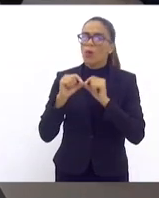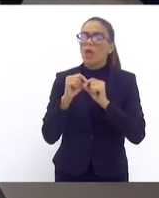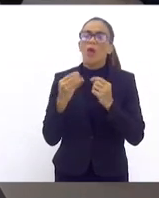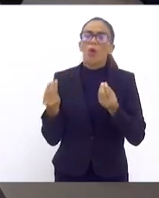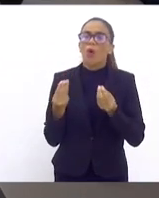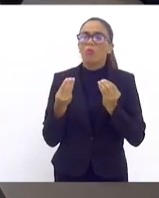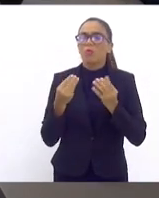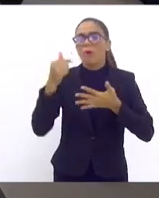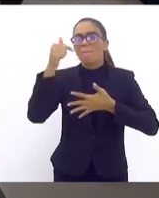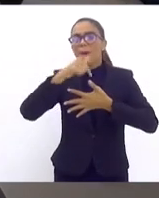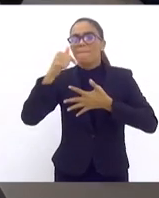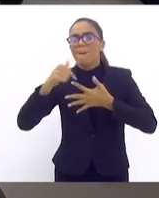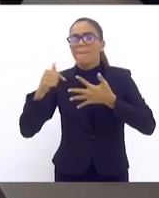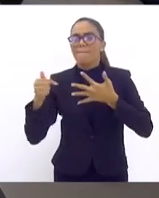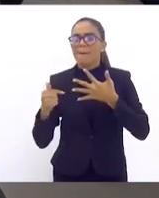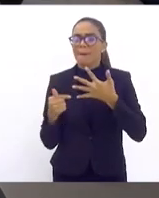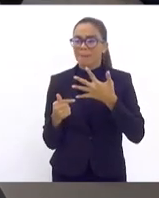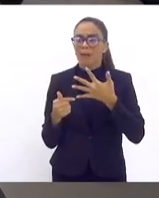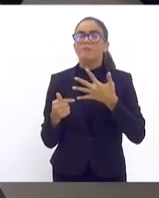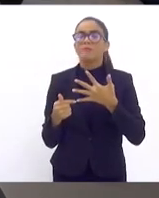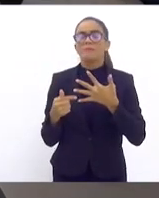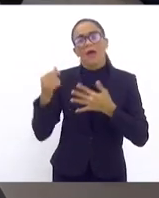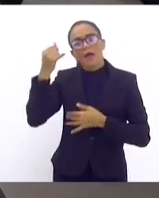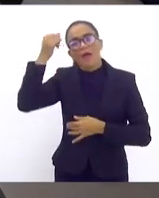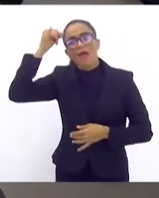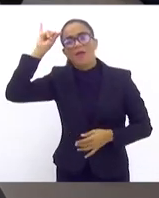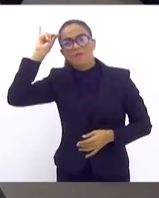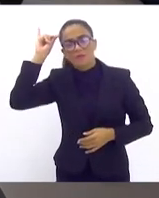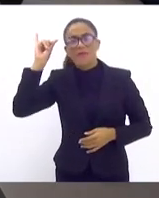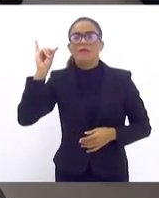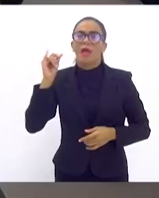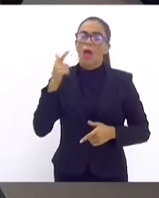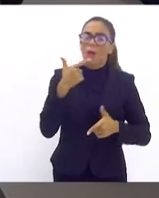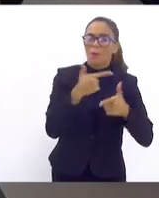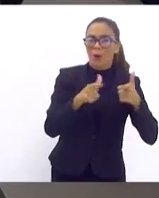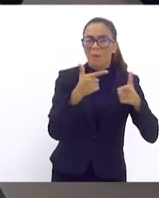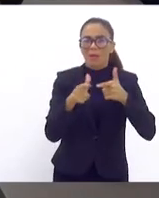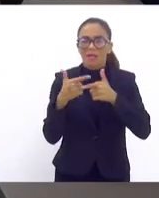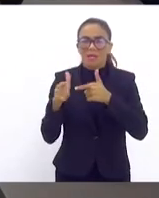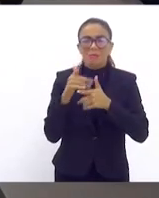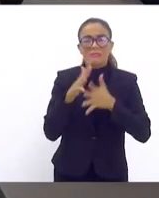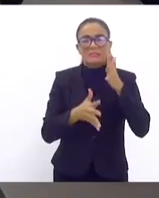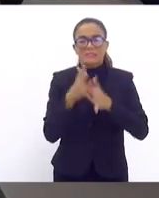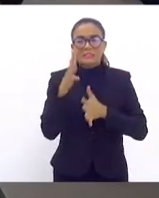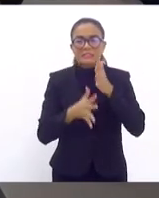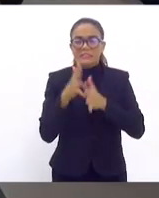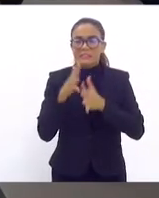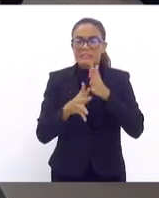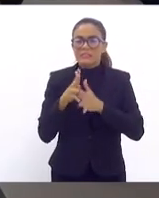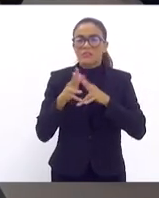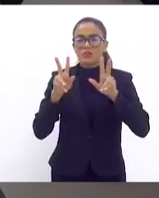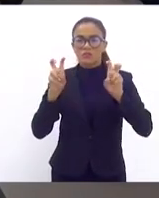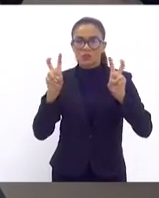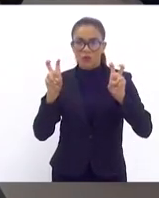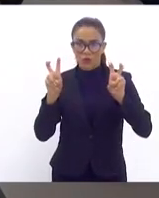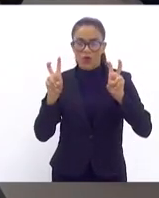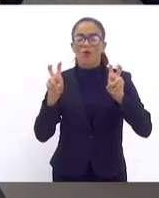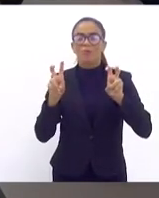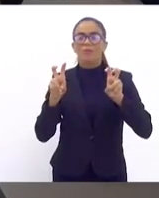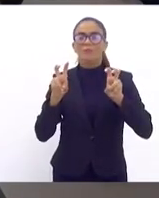critérios para que não saísse algo grotesco a partir da definição disso e que pudesse